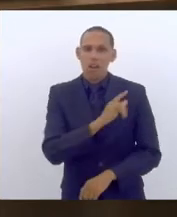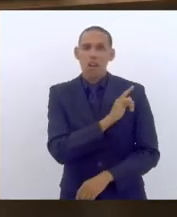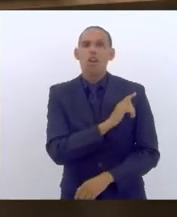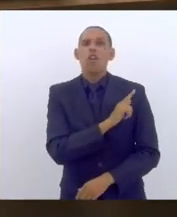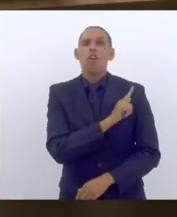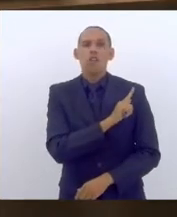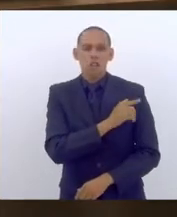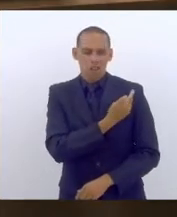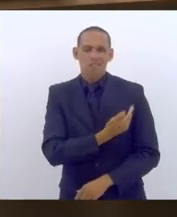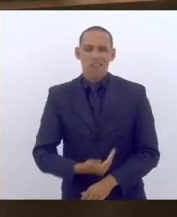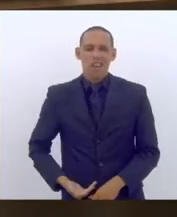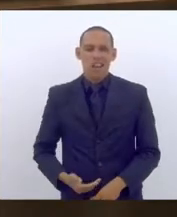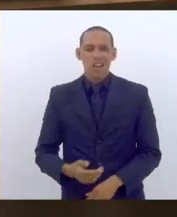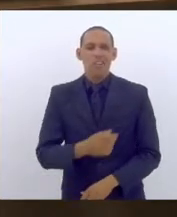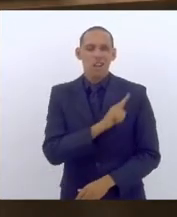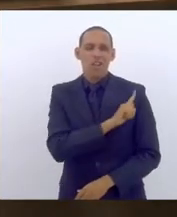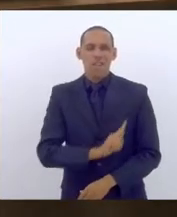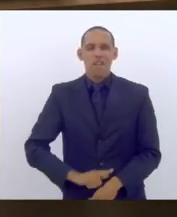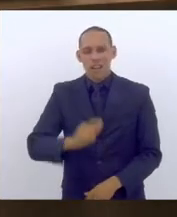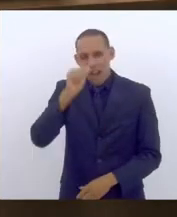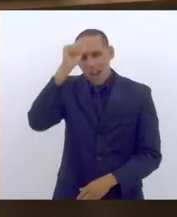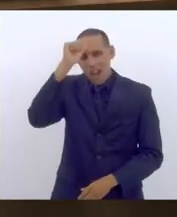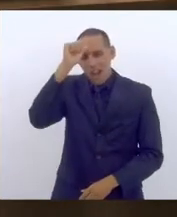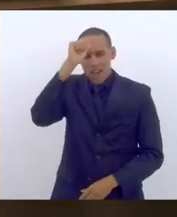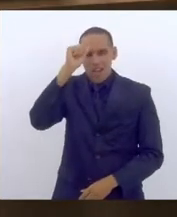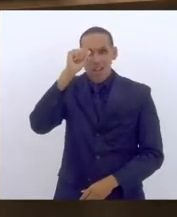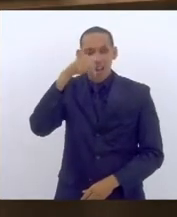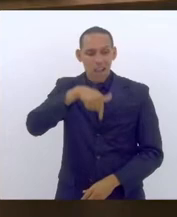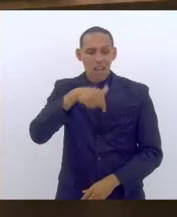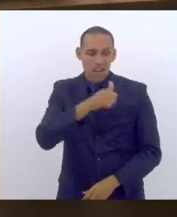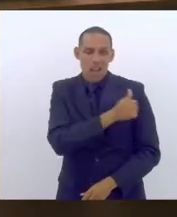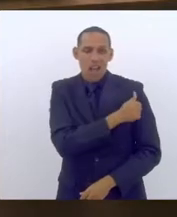Cláudio Castro os estudantes do Rio de Janeiro classificados